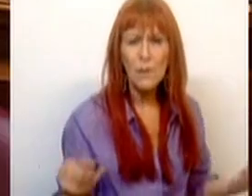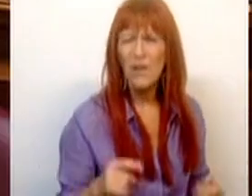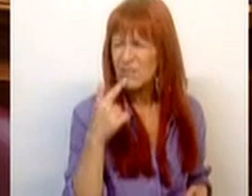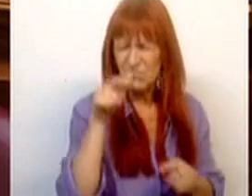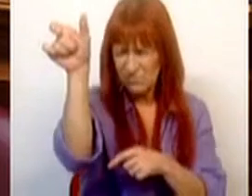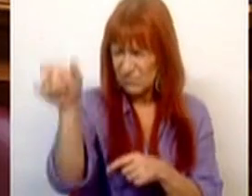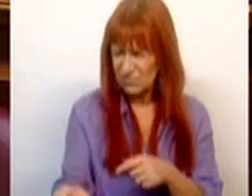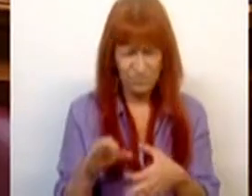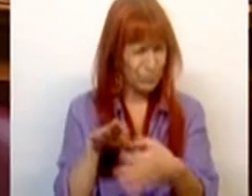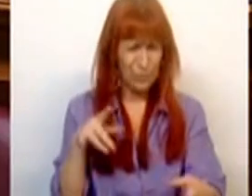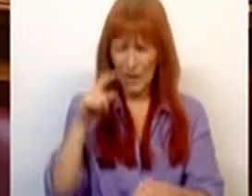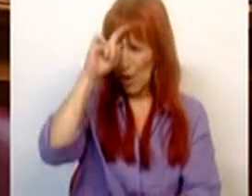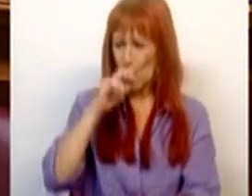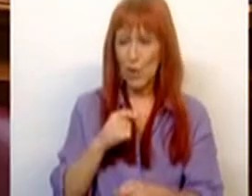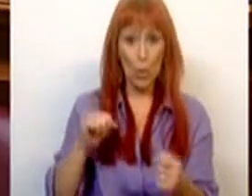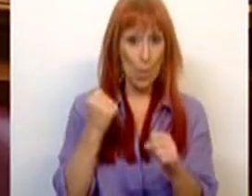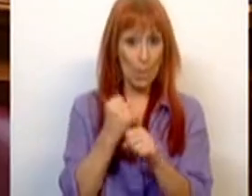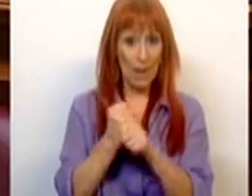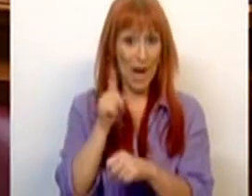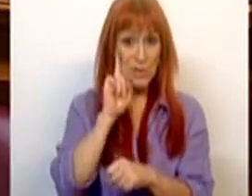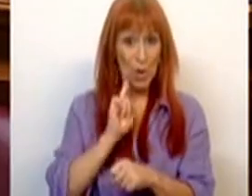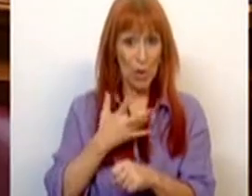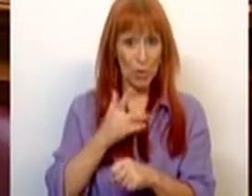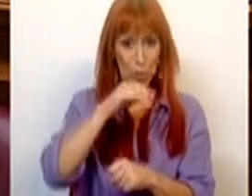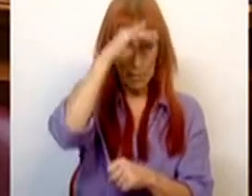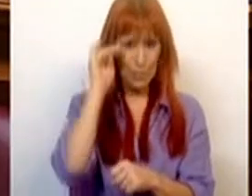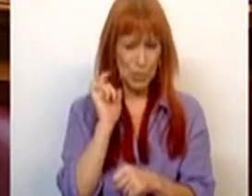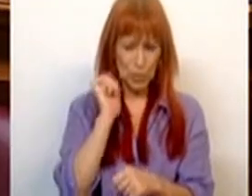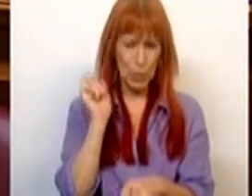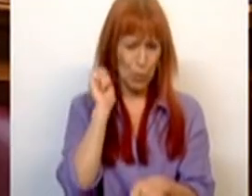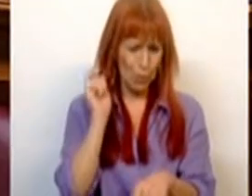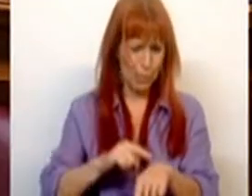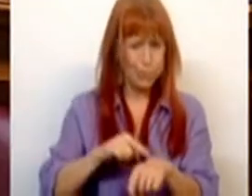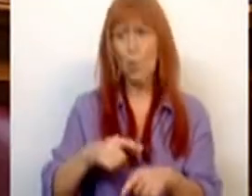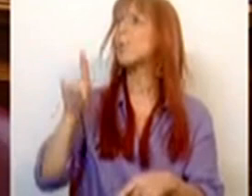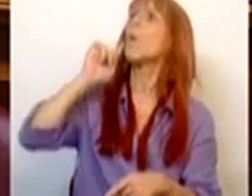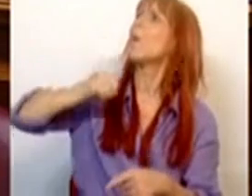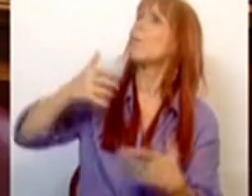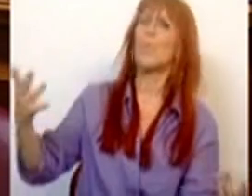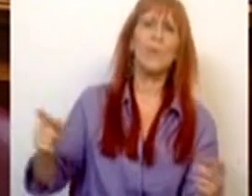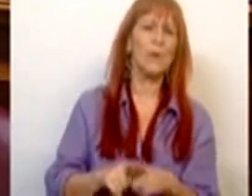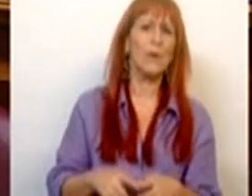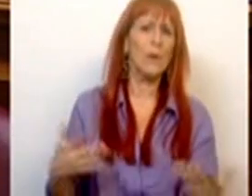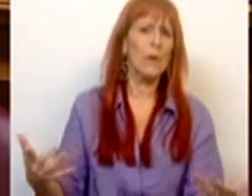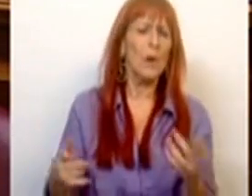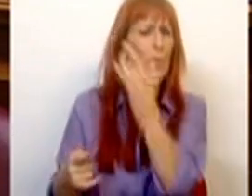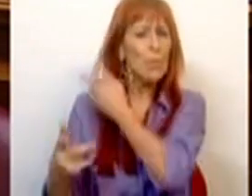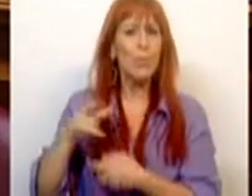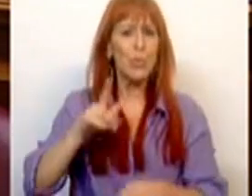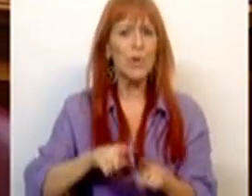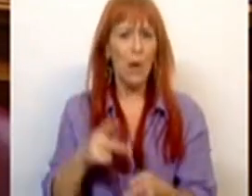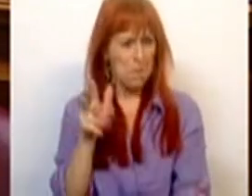bem recordar o papel da doutora Marta Temido num ponto crítico, foi um sucesso, porque Portugal